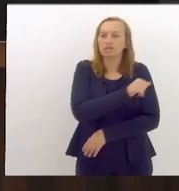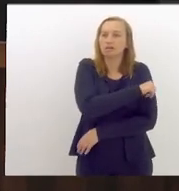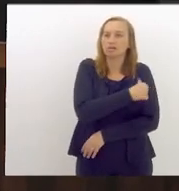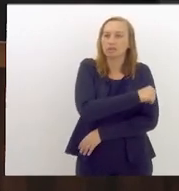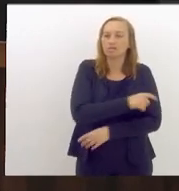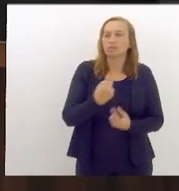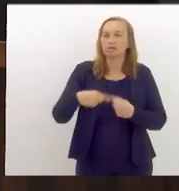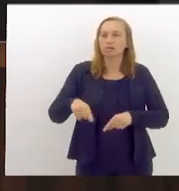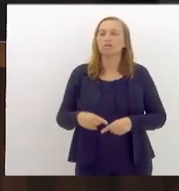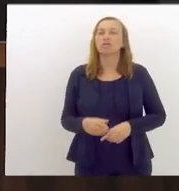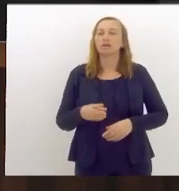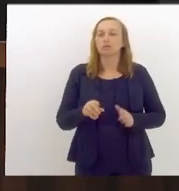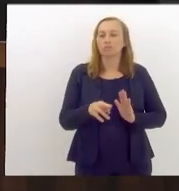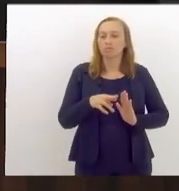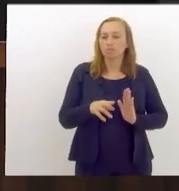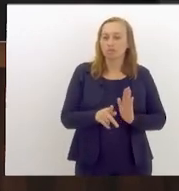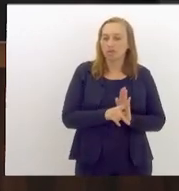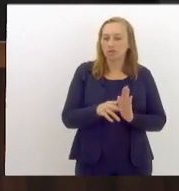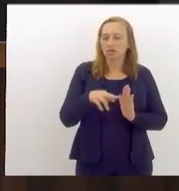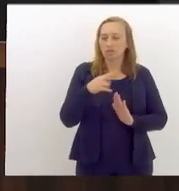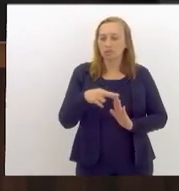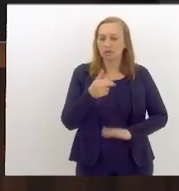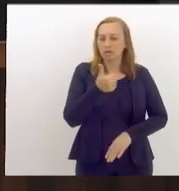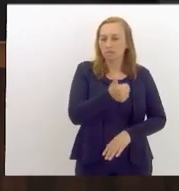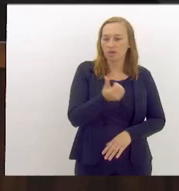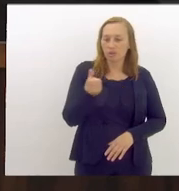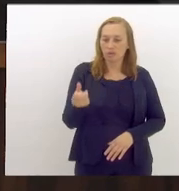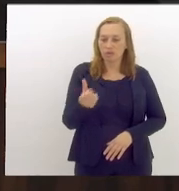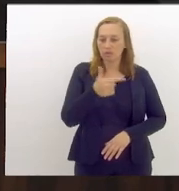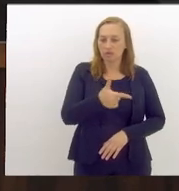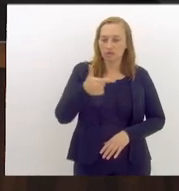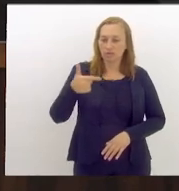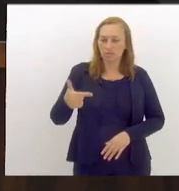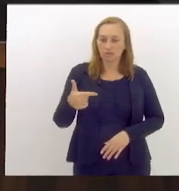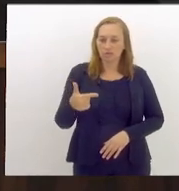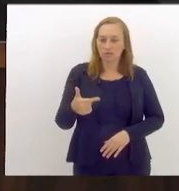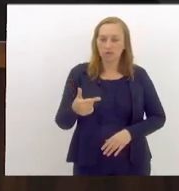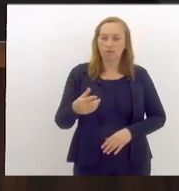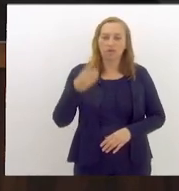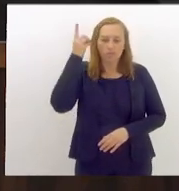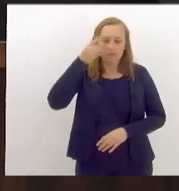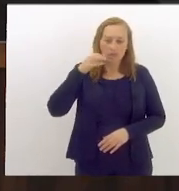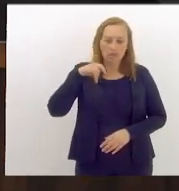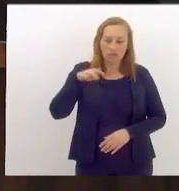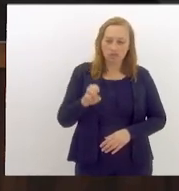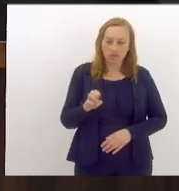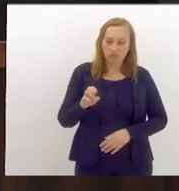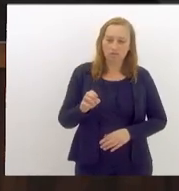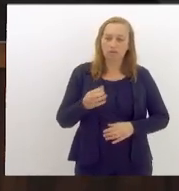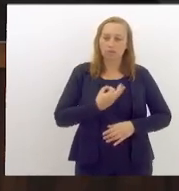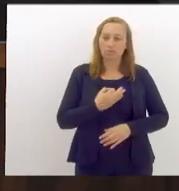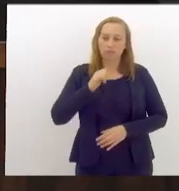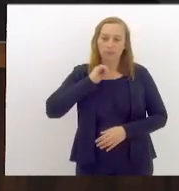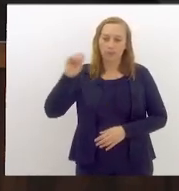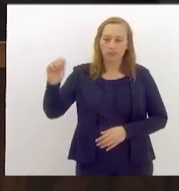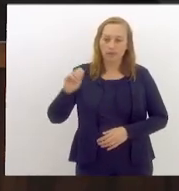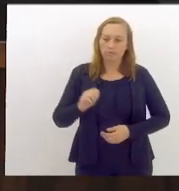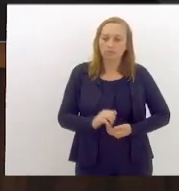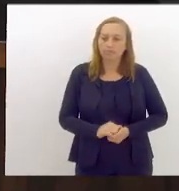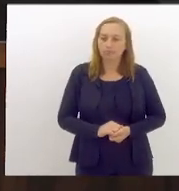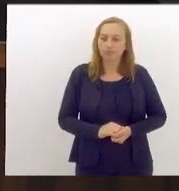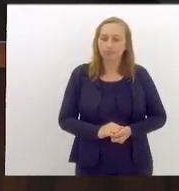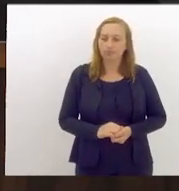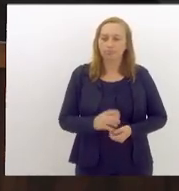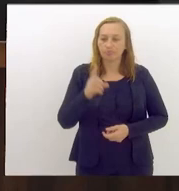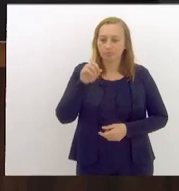contrário de resolução 681 de 22 de altura Deputado alexandrek consegue medalha Tiradentes